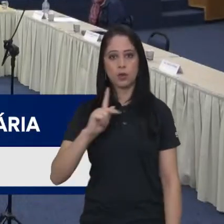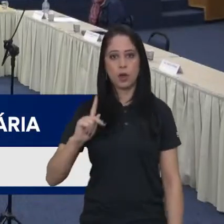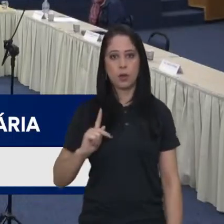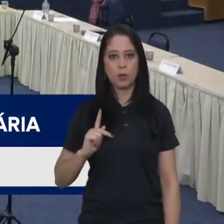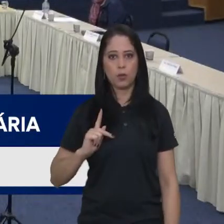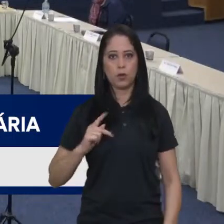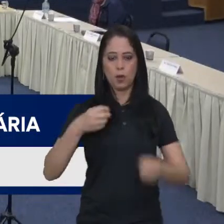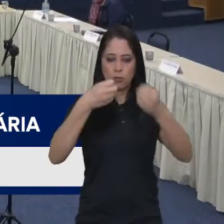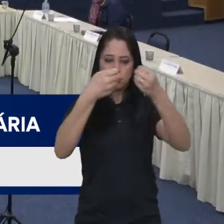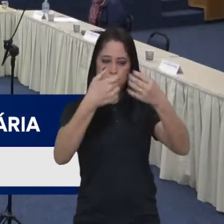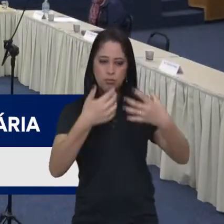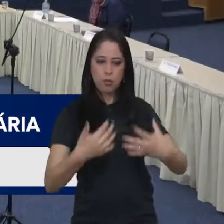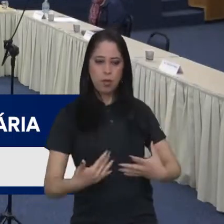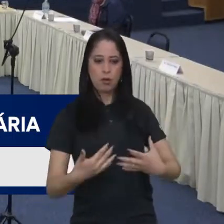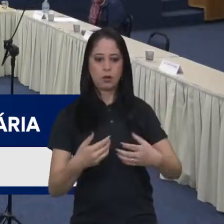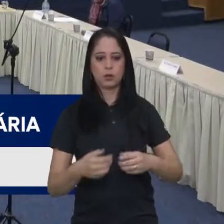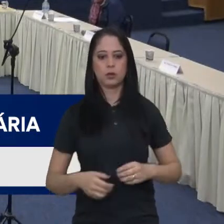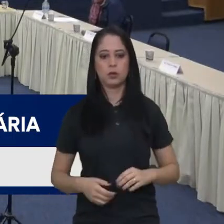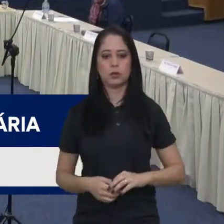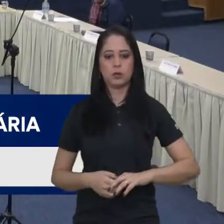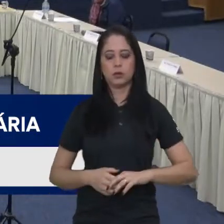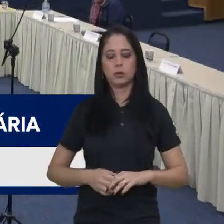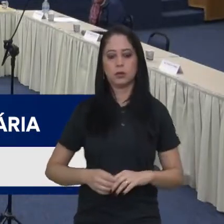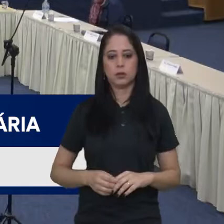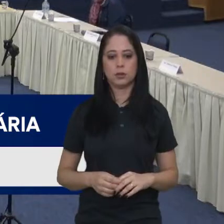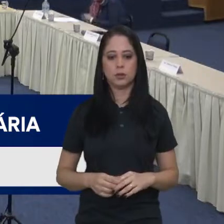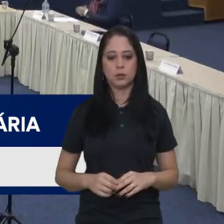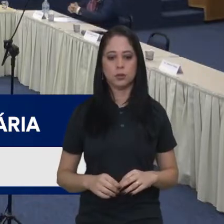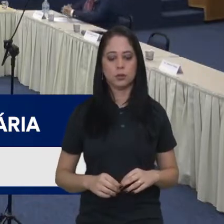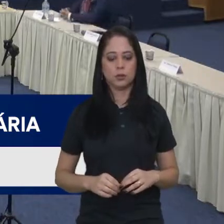da Defensoria Pública do doutor Jair Salvador. Por favor.